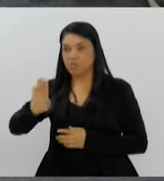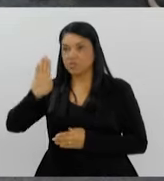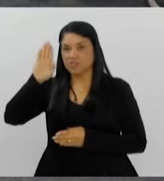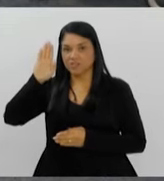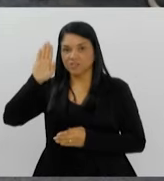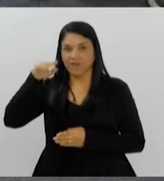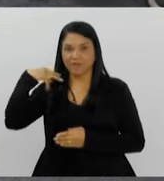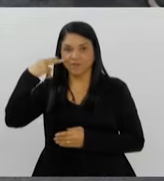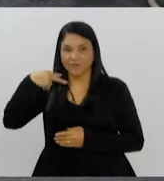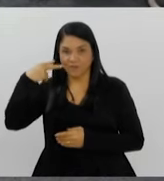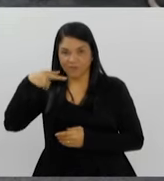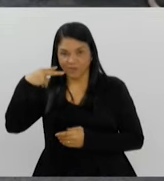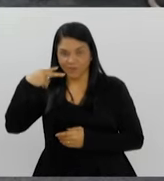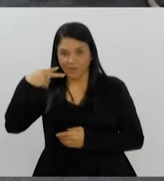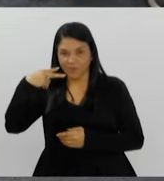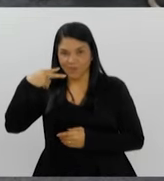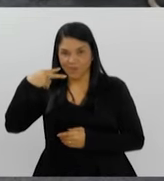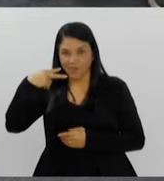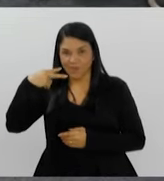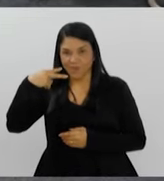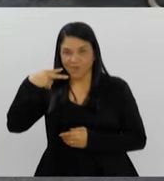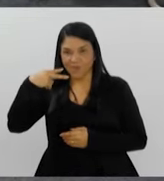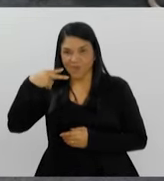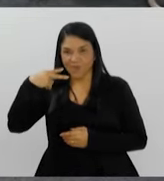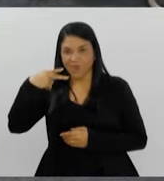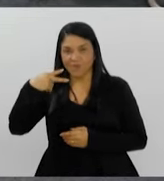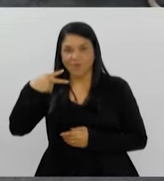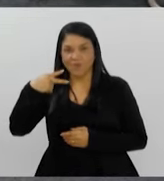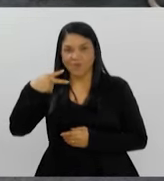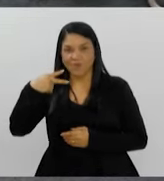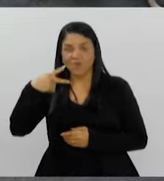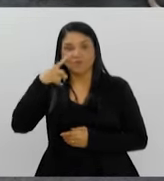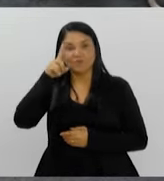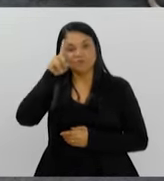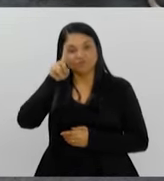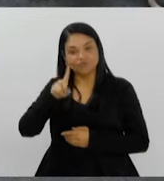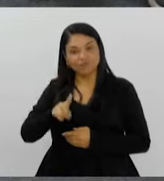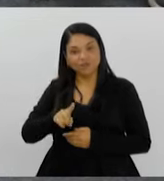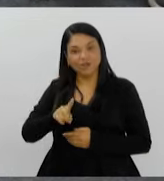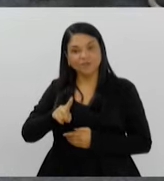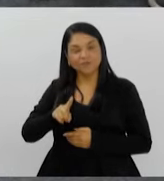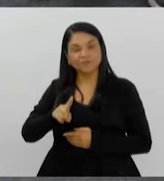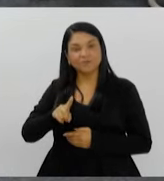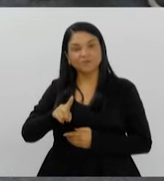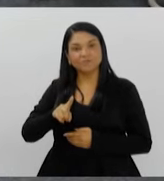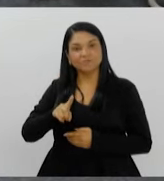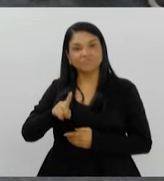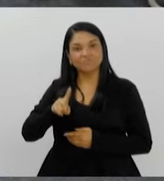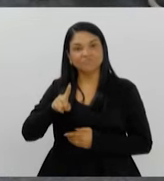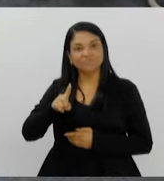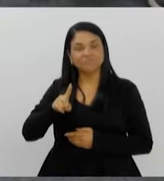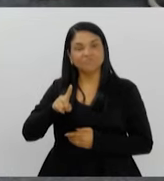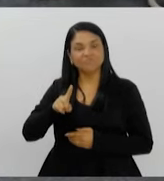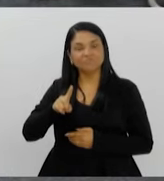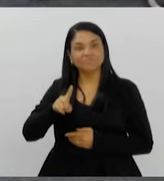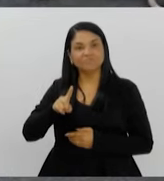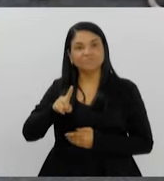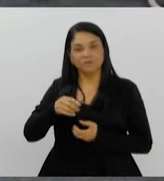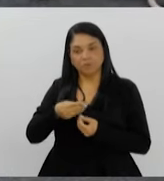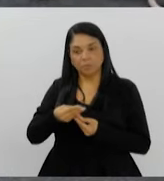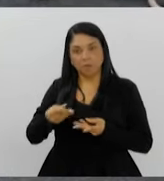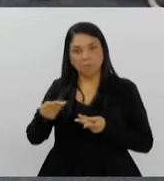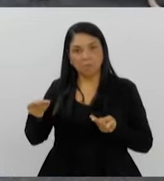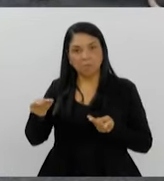a vereador a estar exercendo seu direito tão sonhado E aí eu quero relatar a vossa